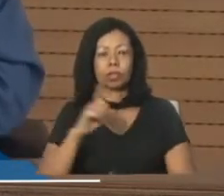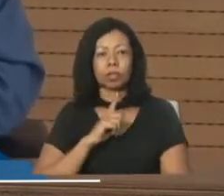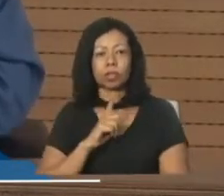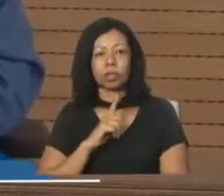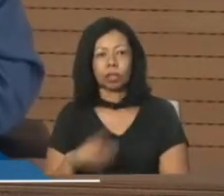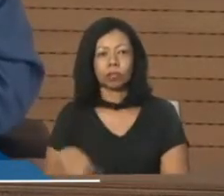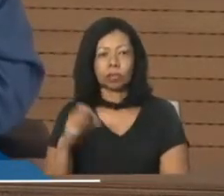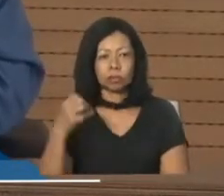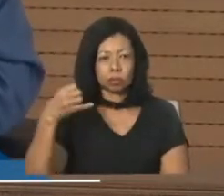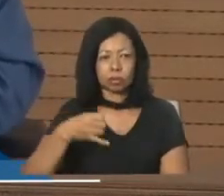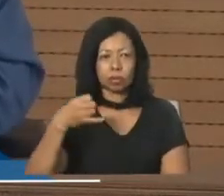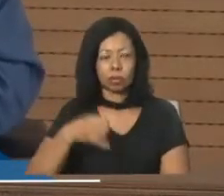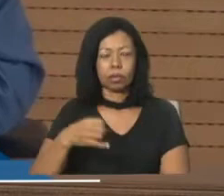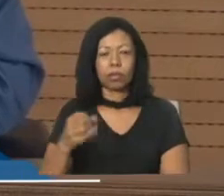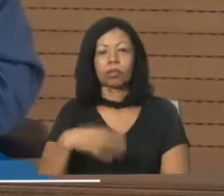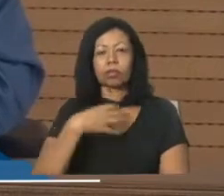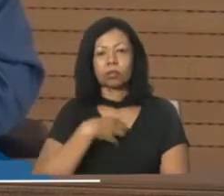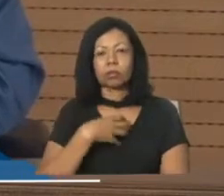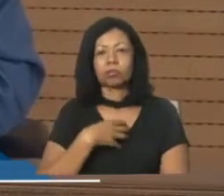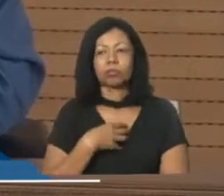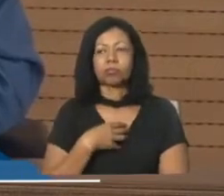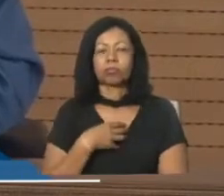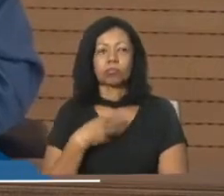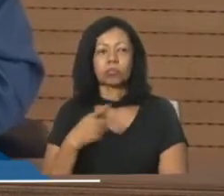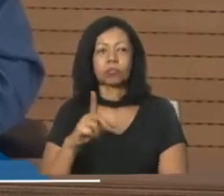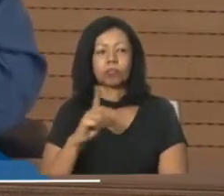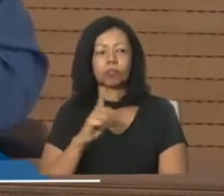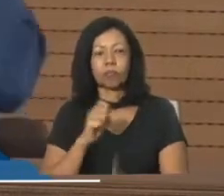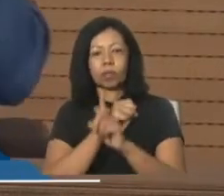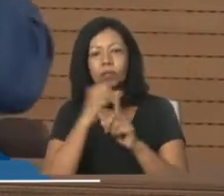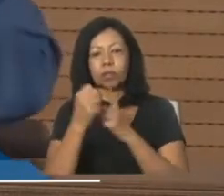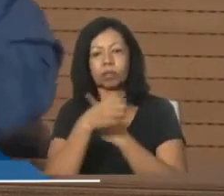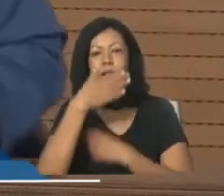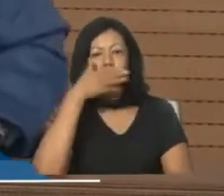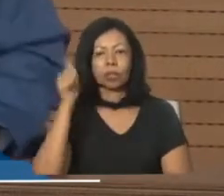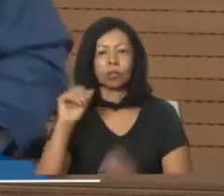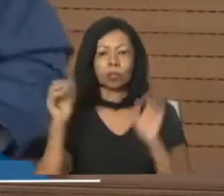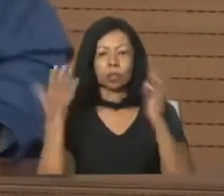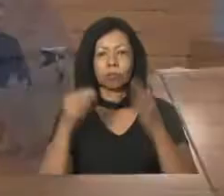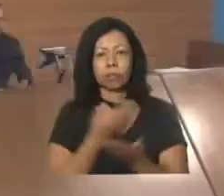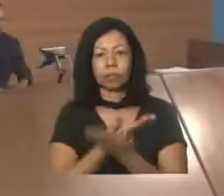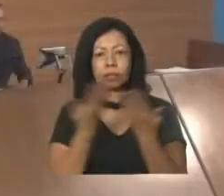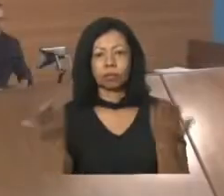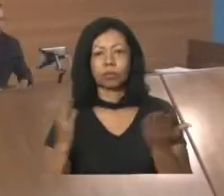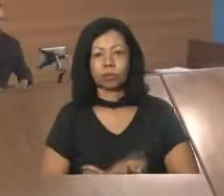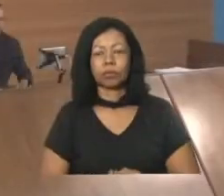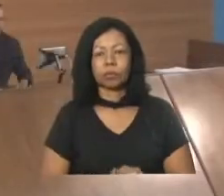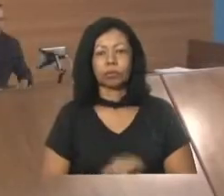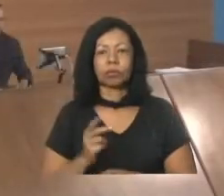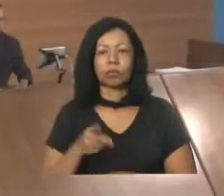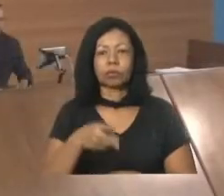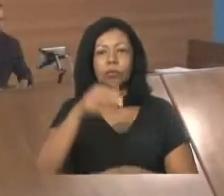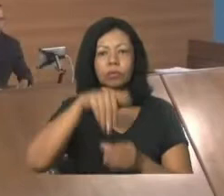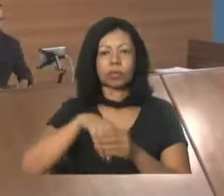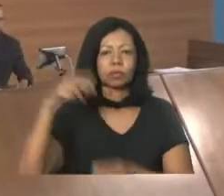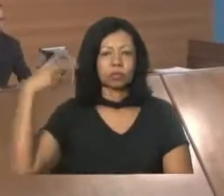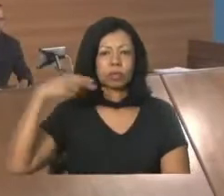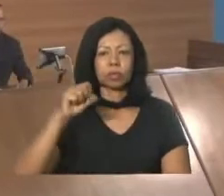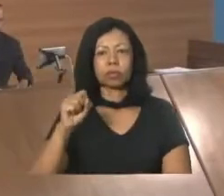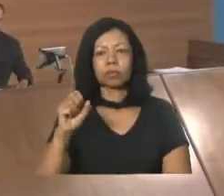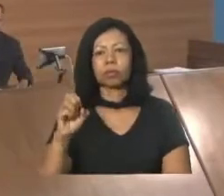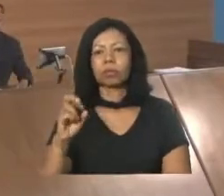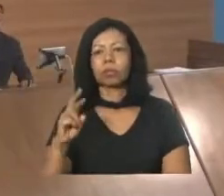aí condições de ter uma sociedade melhor. Parabéns a todos. Continua em votação, com a palavra, vereador